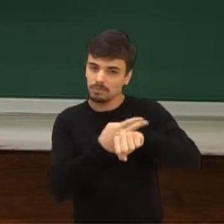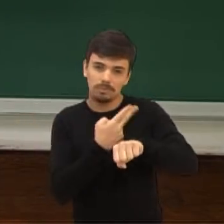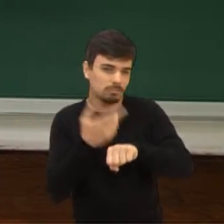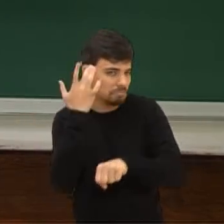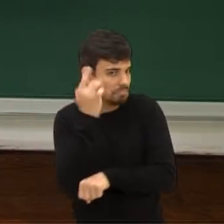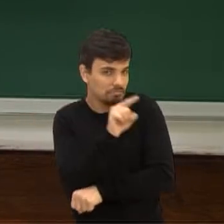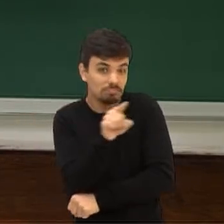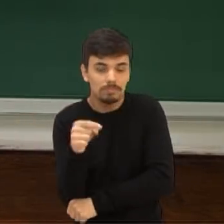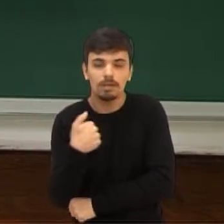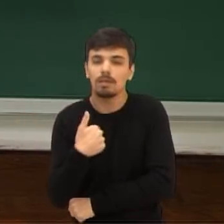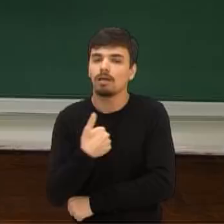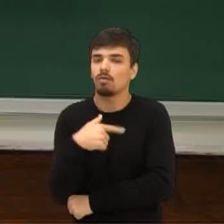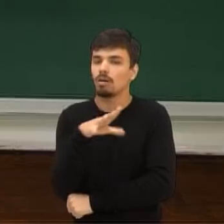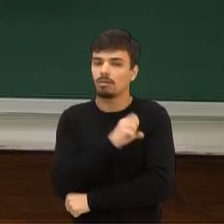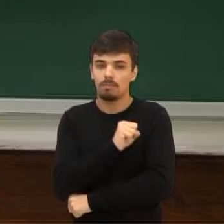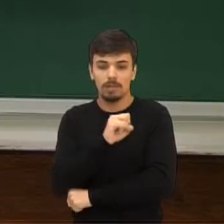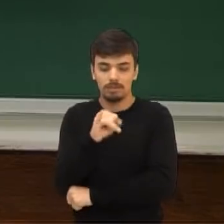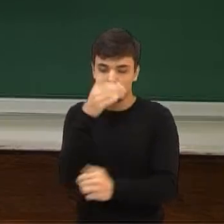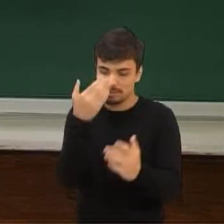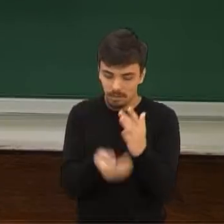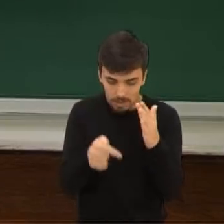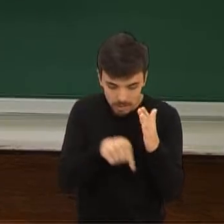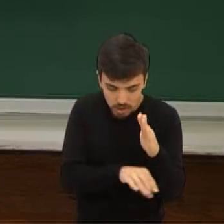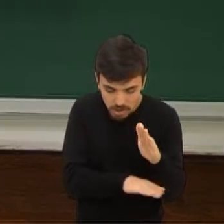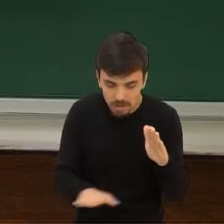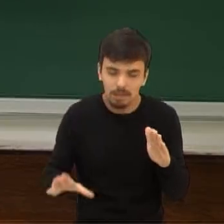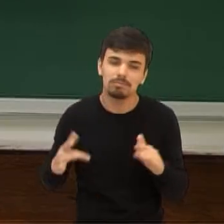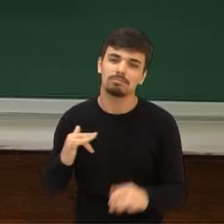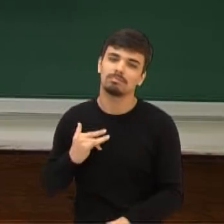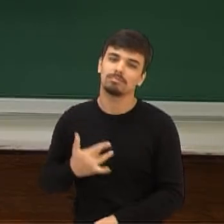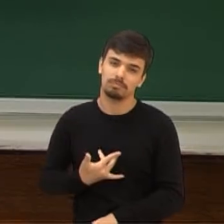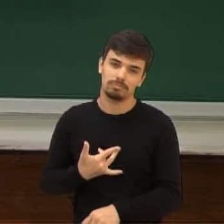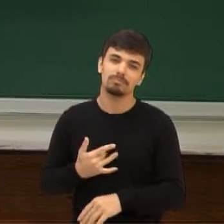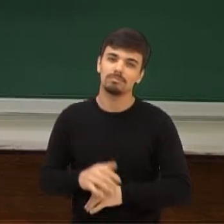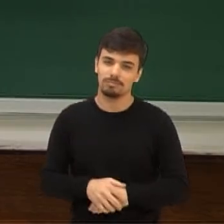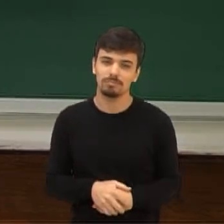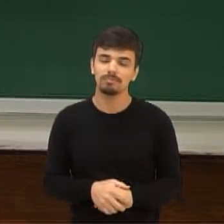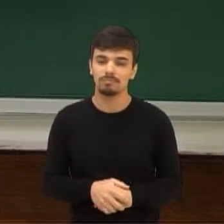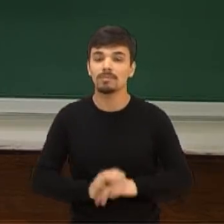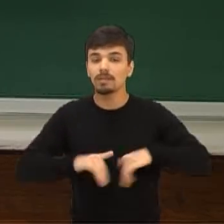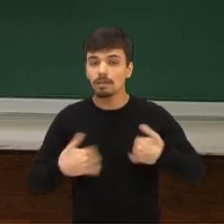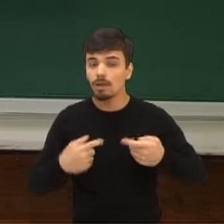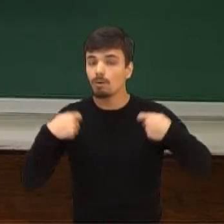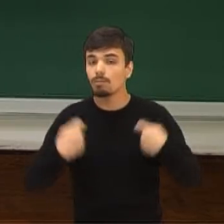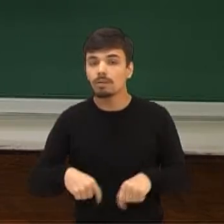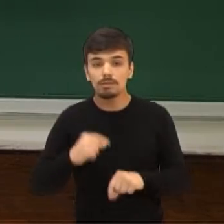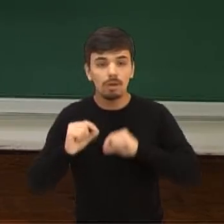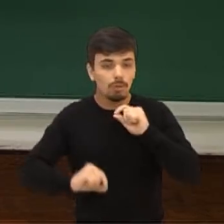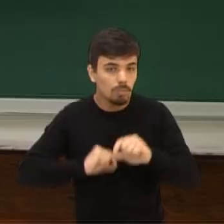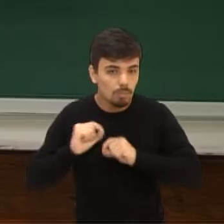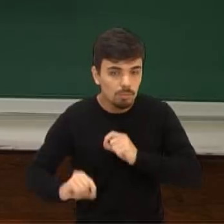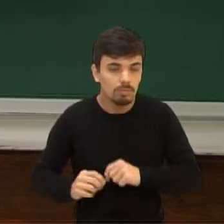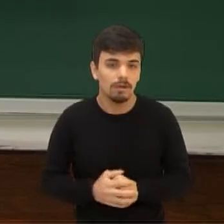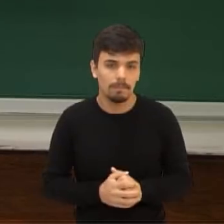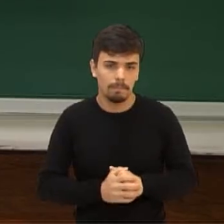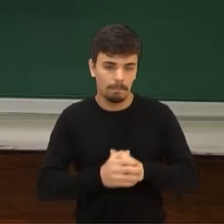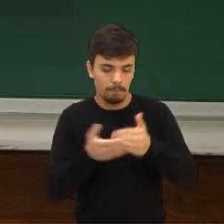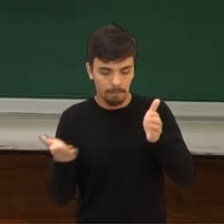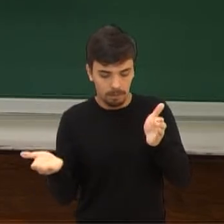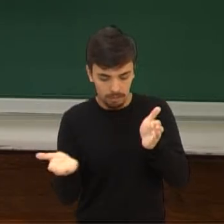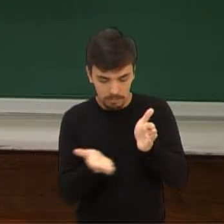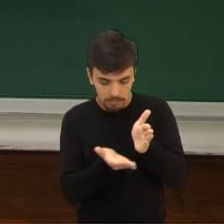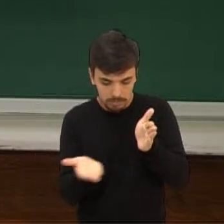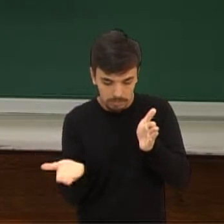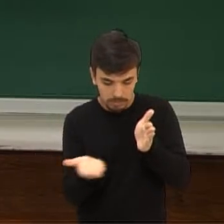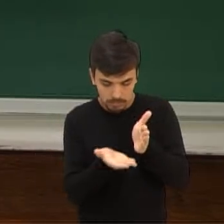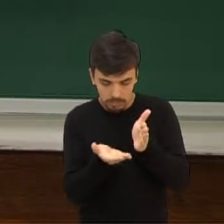sei vocês, mas quando cai no chão, dá uma dosinha, né? Então, nós precisamos do quê? Das tampas. A